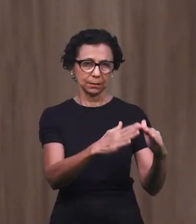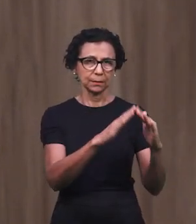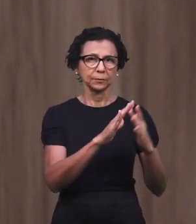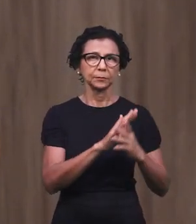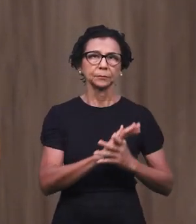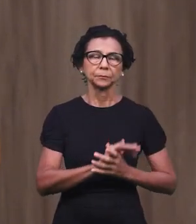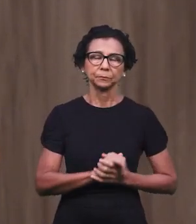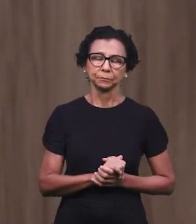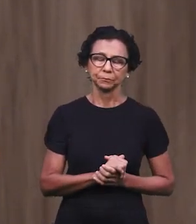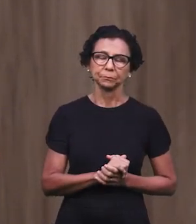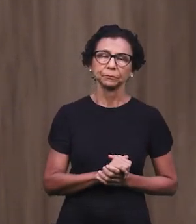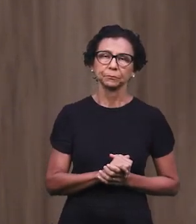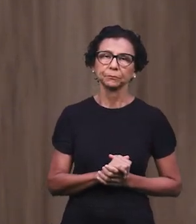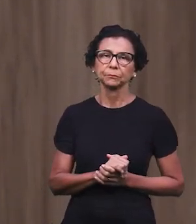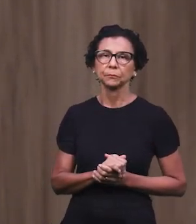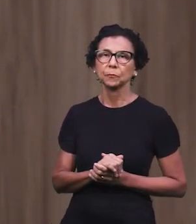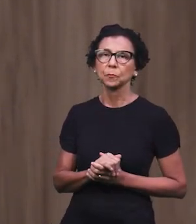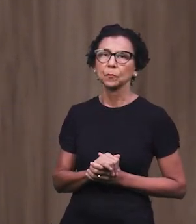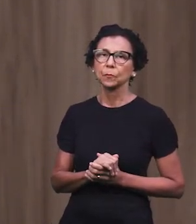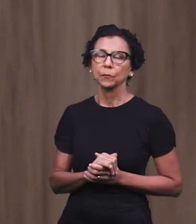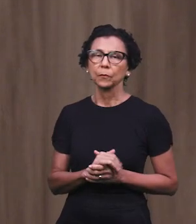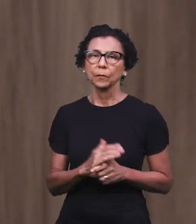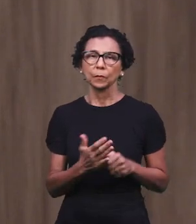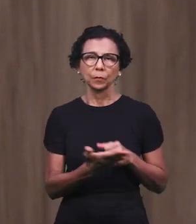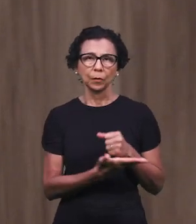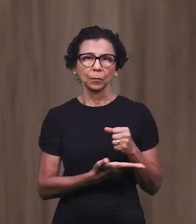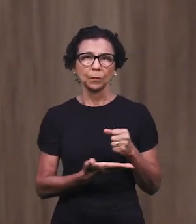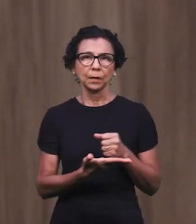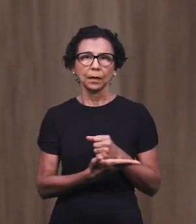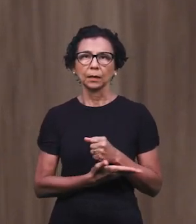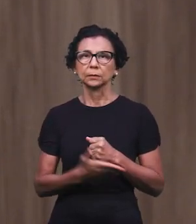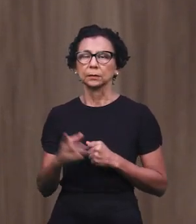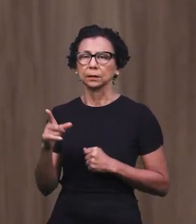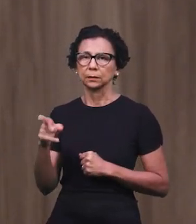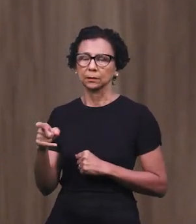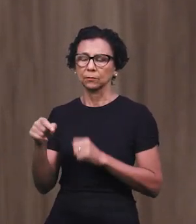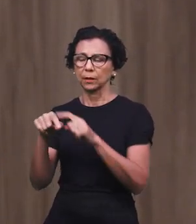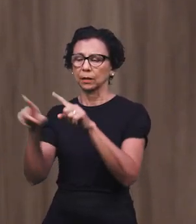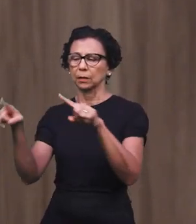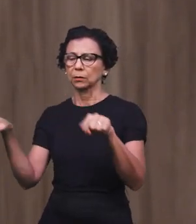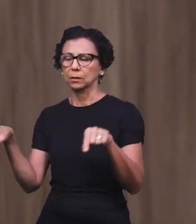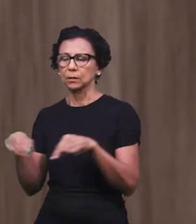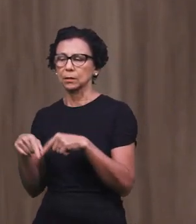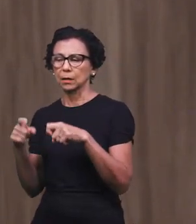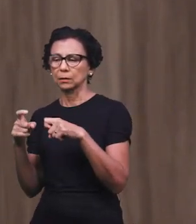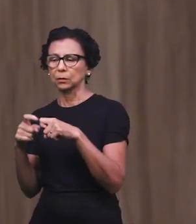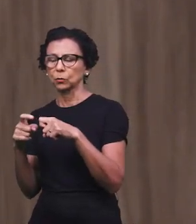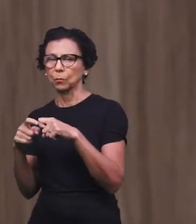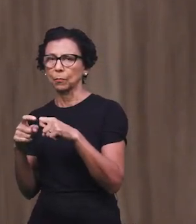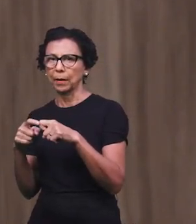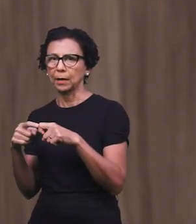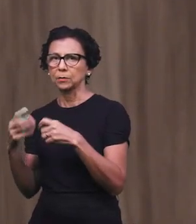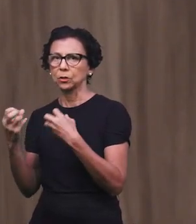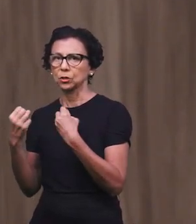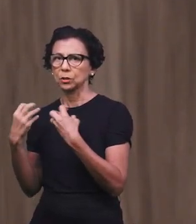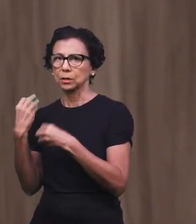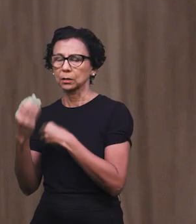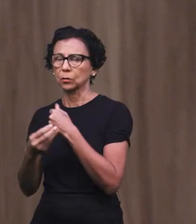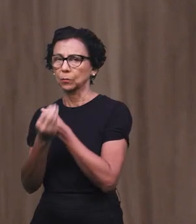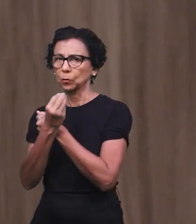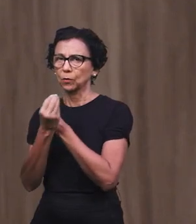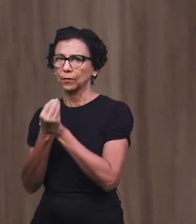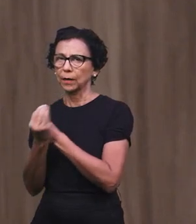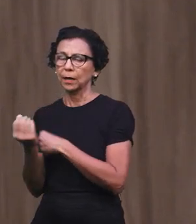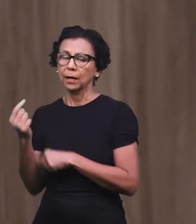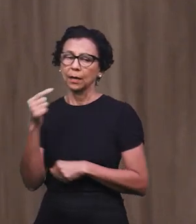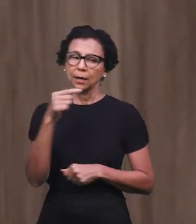consultório, né? Sempre o básico ajuda bastante, que é a escovação, no mínimo 3 vezes ao dia. A